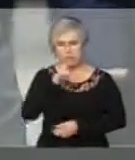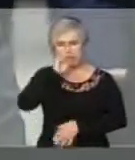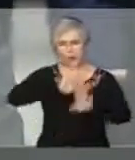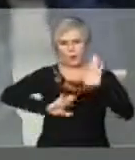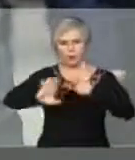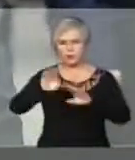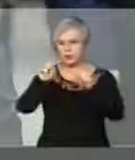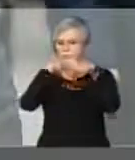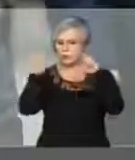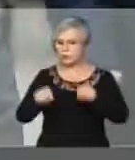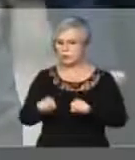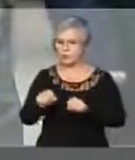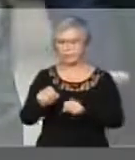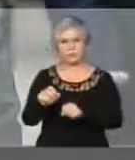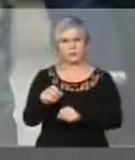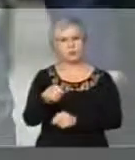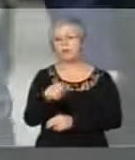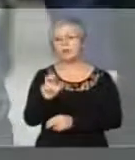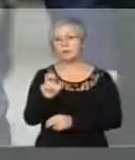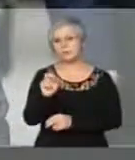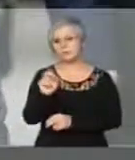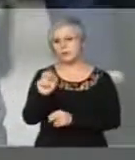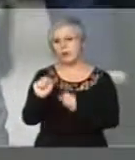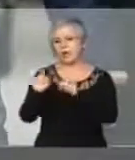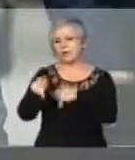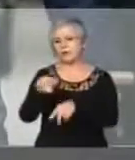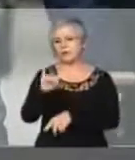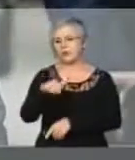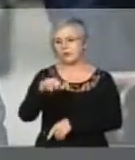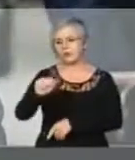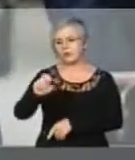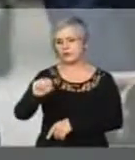sistema previdenciário, nós não podemos brincar com o